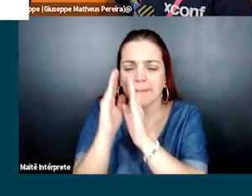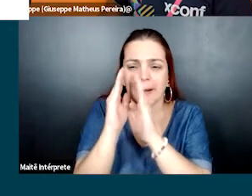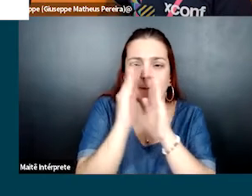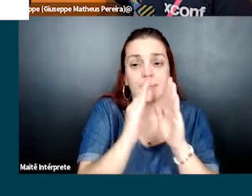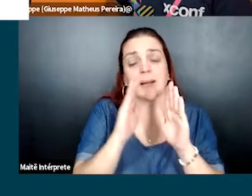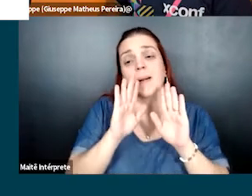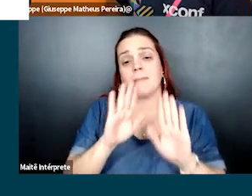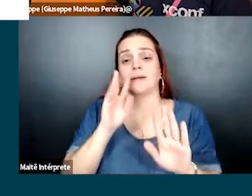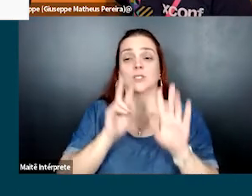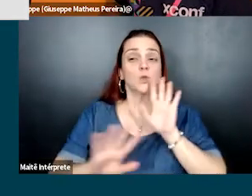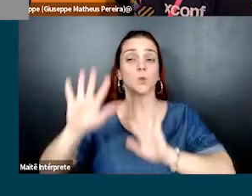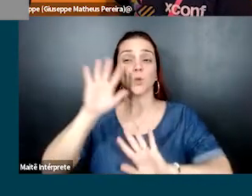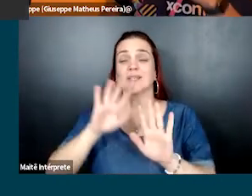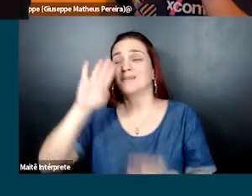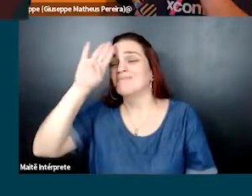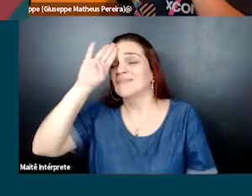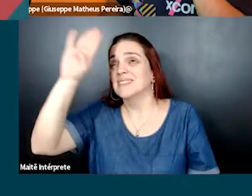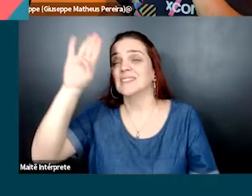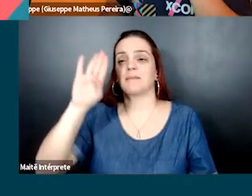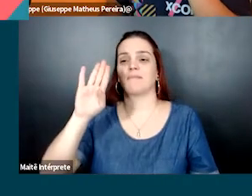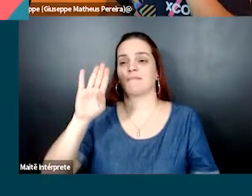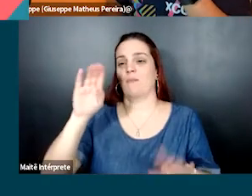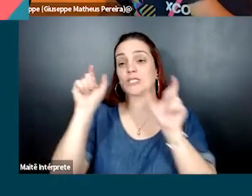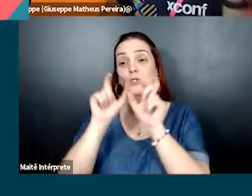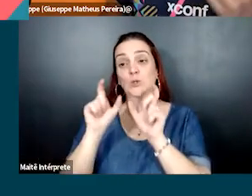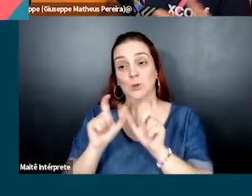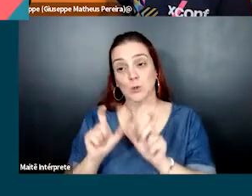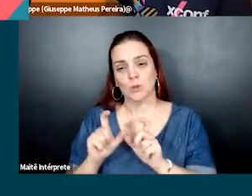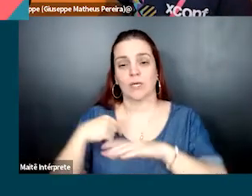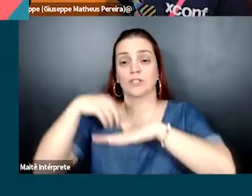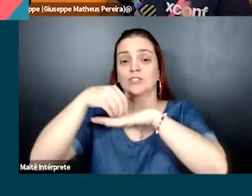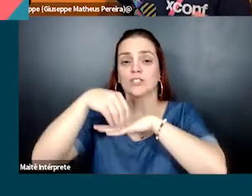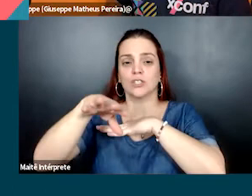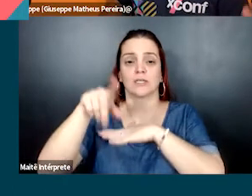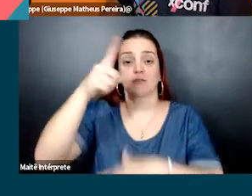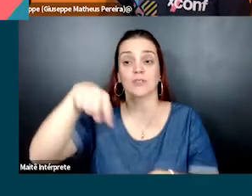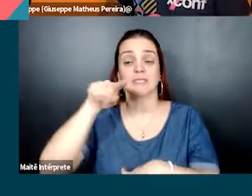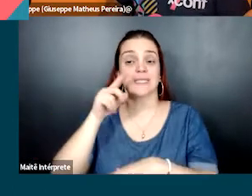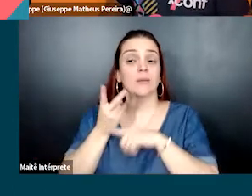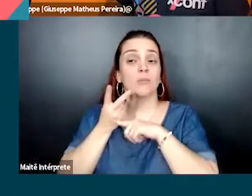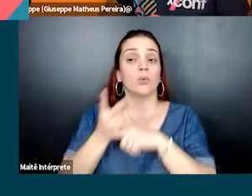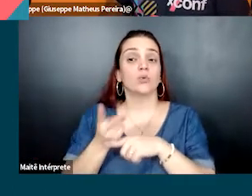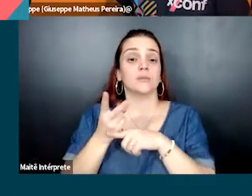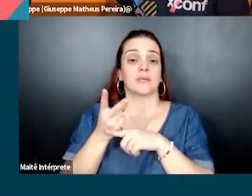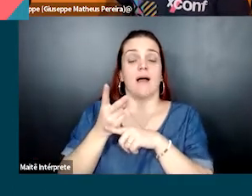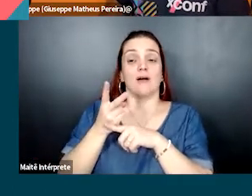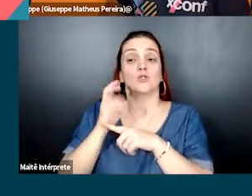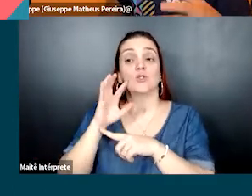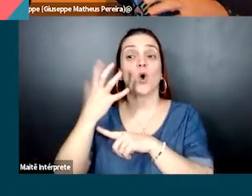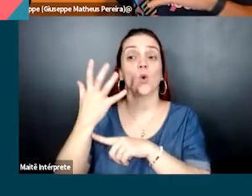tenho zelo sobre a estrutura, né, gente? Então, eu vou deixar algumas dicas aqui para encerrar, né? Busquem uma boa solução como